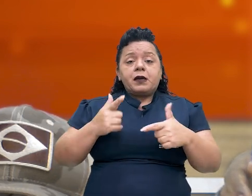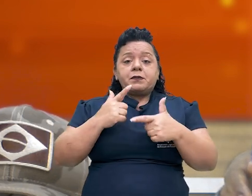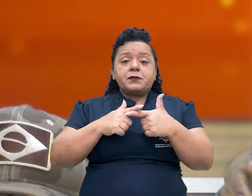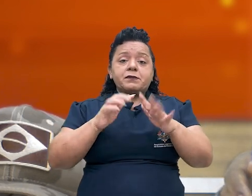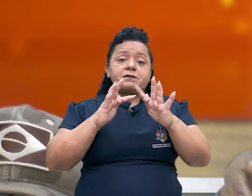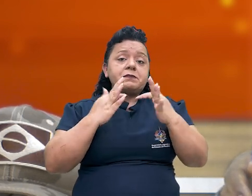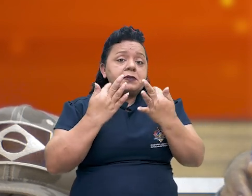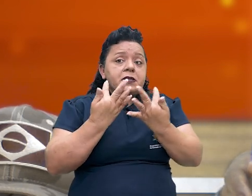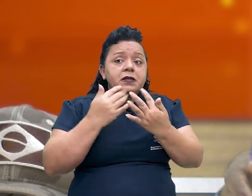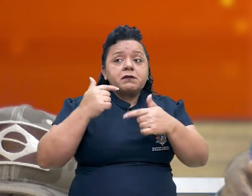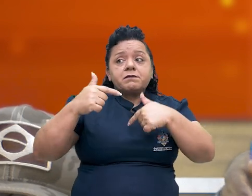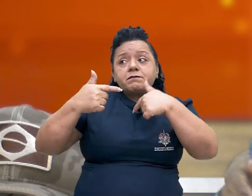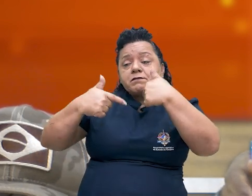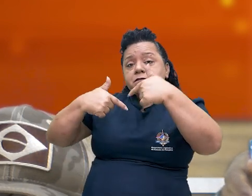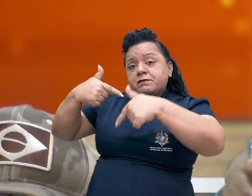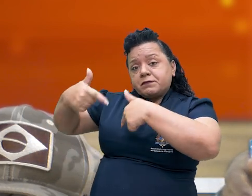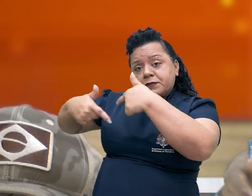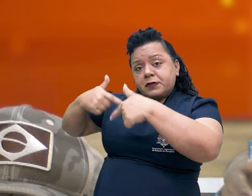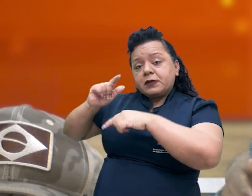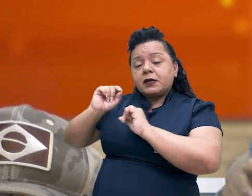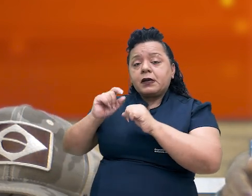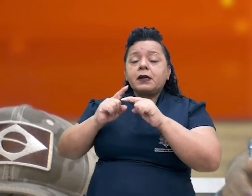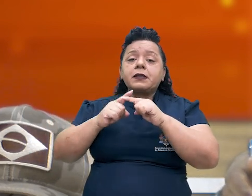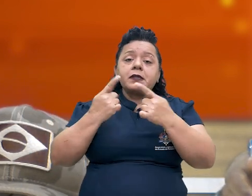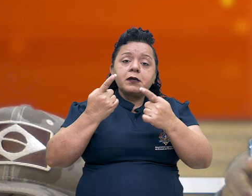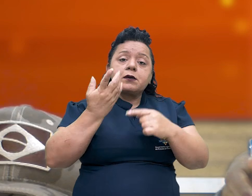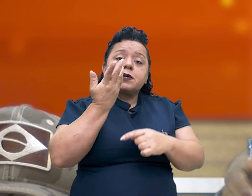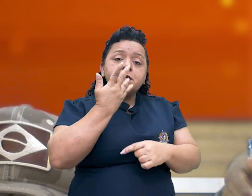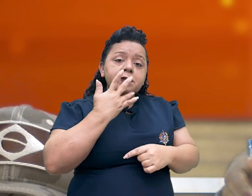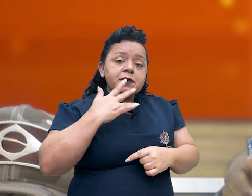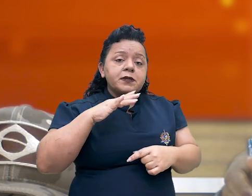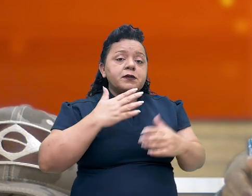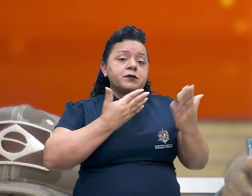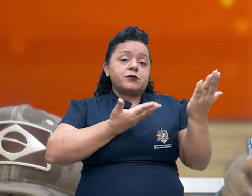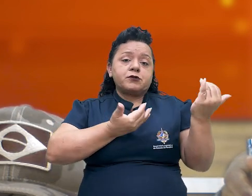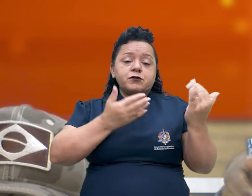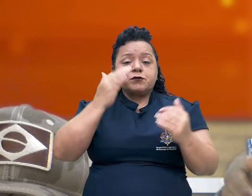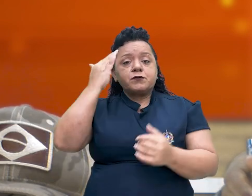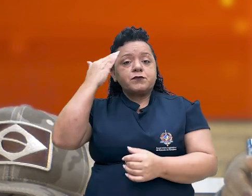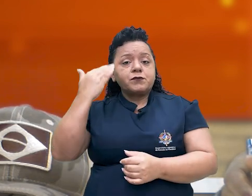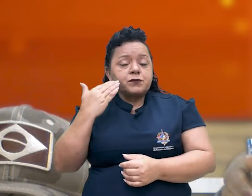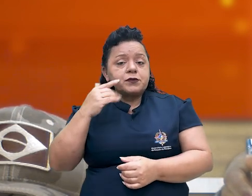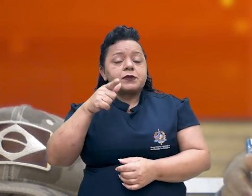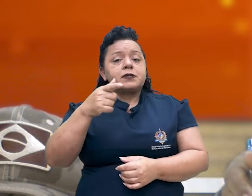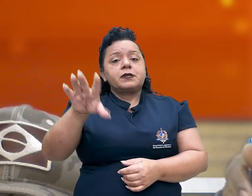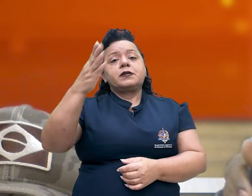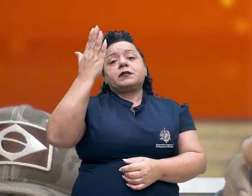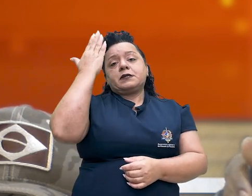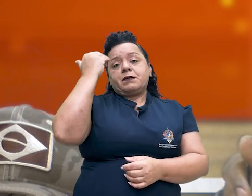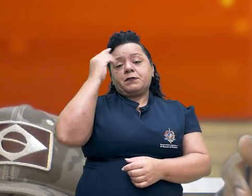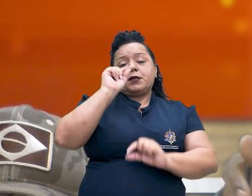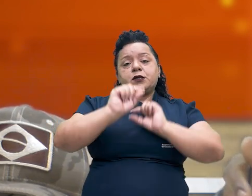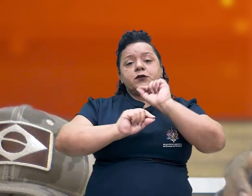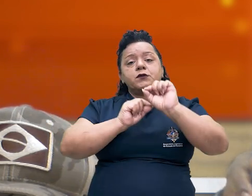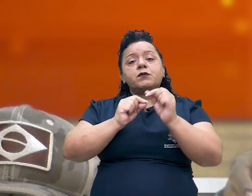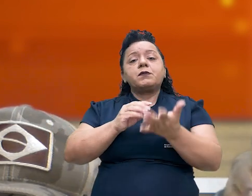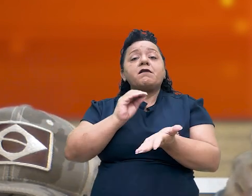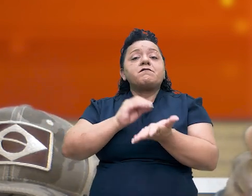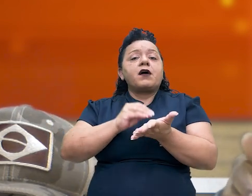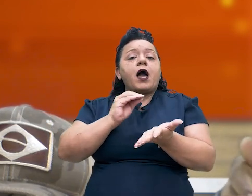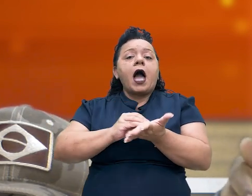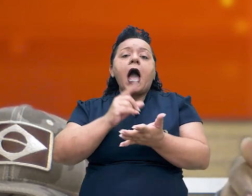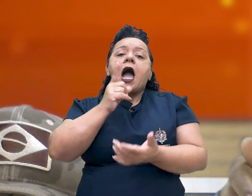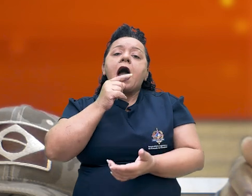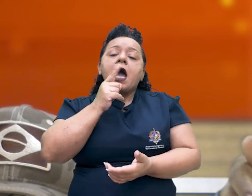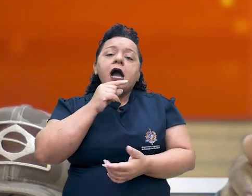que não tem não V jornais né Eh que eles possa ter conação de de da escassez hídrica de água